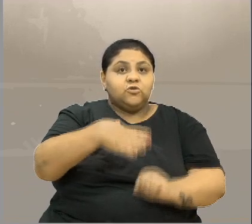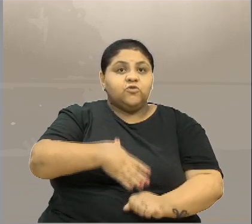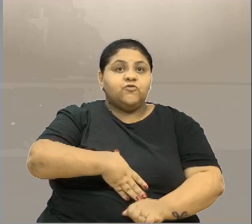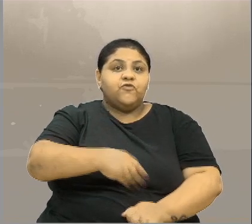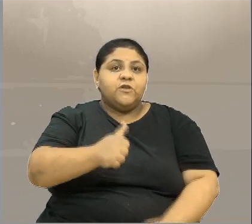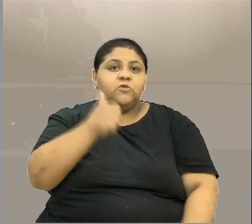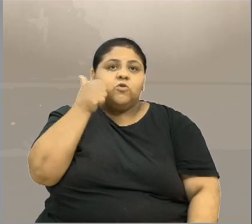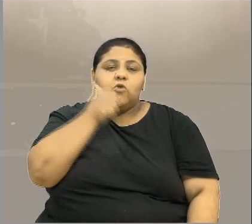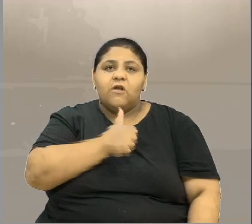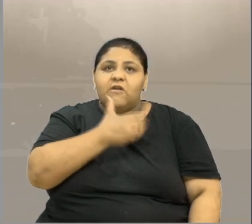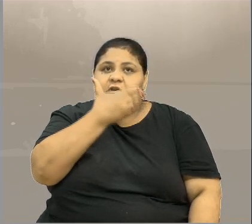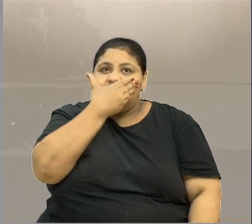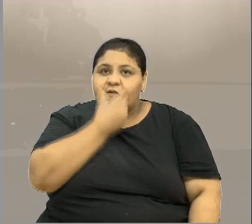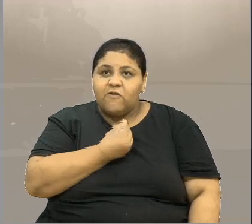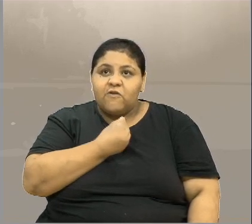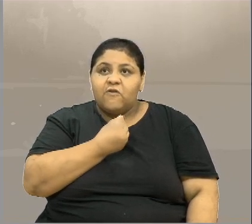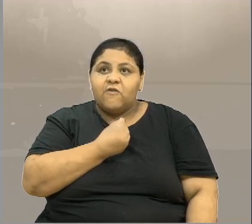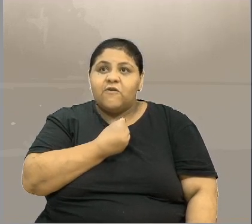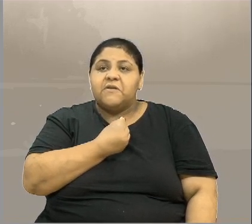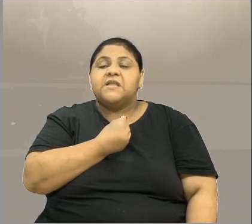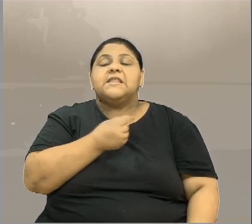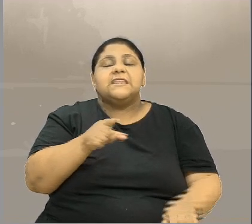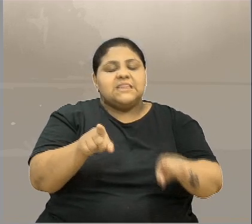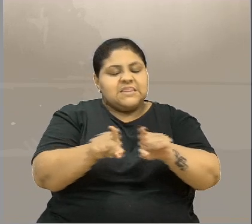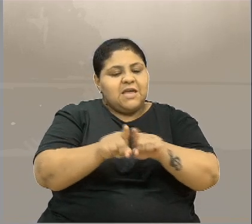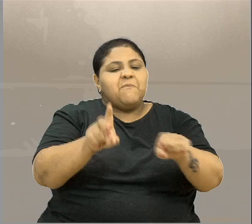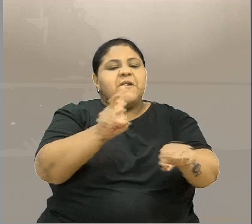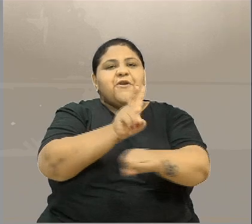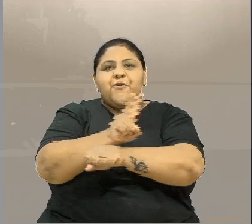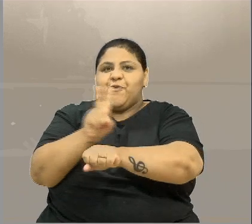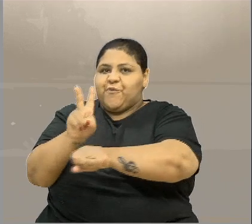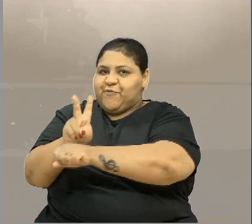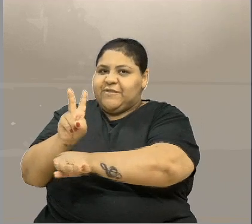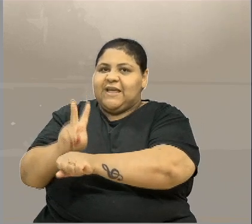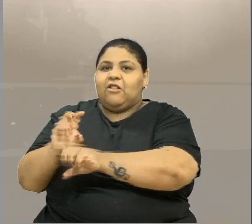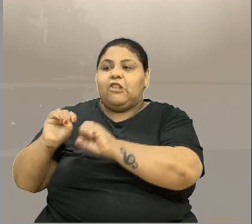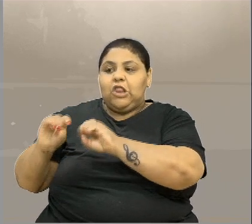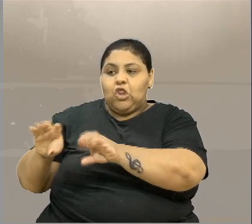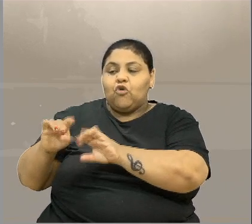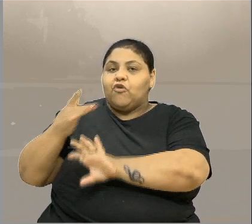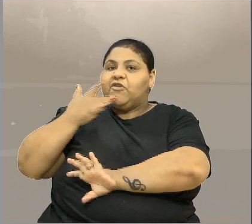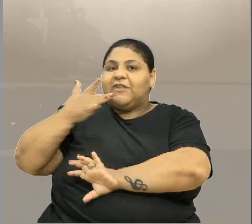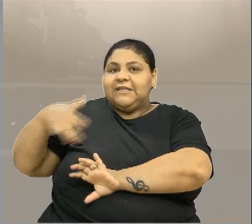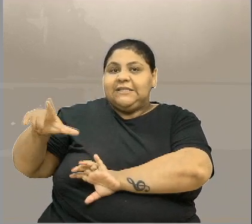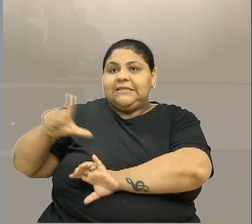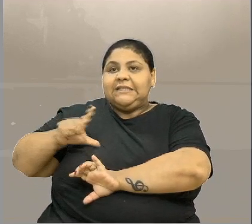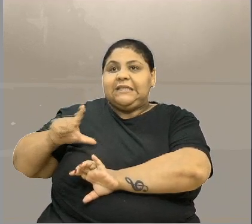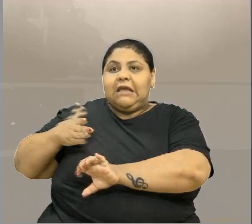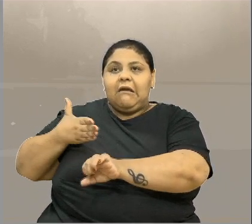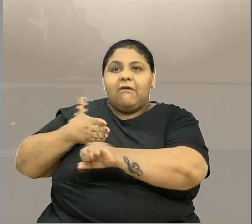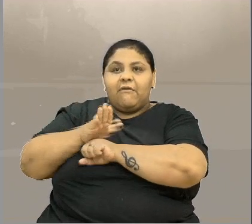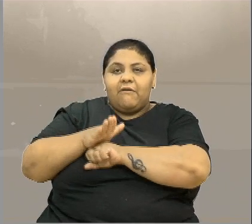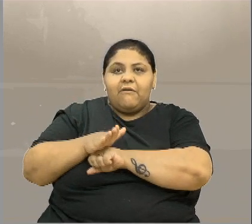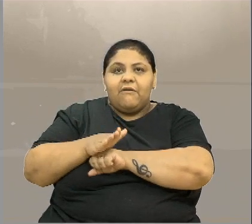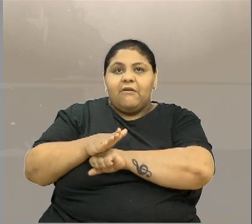as filhas dessas mulheres estejam protegidos na educação infantil e que elas tenham acesso. Esse foi um entre vários projetos,